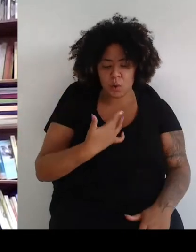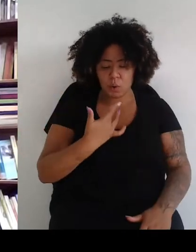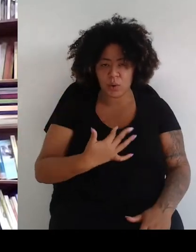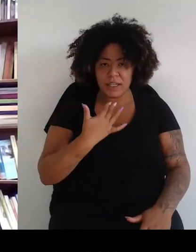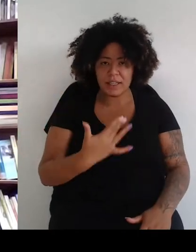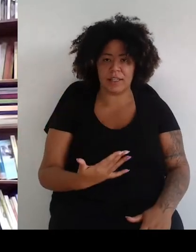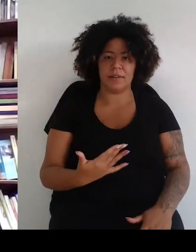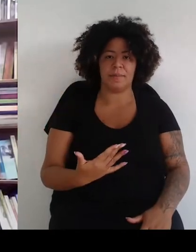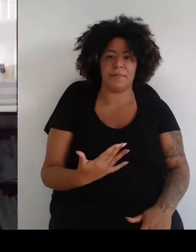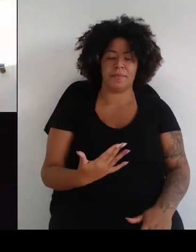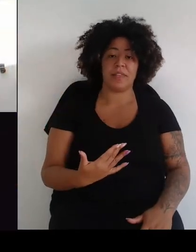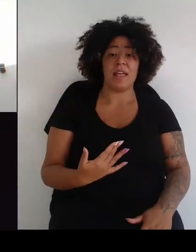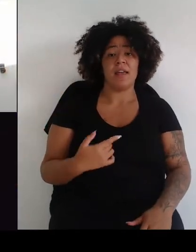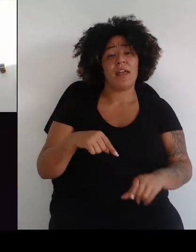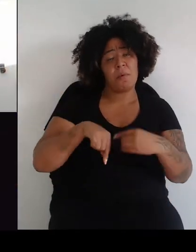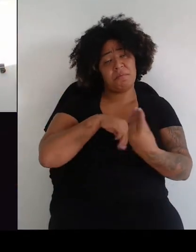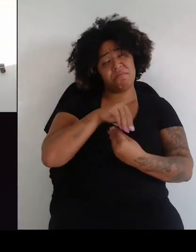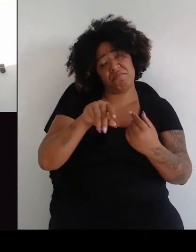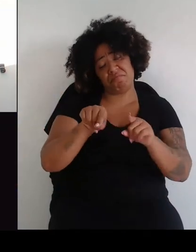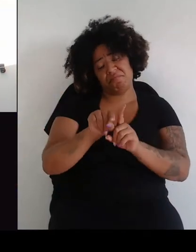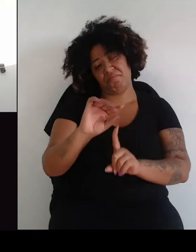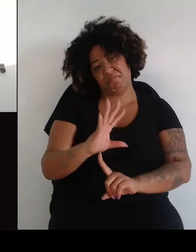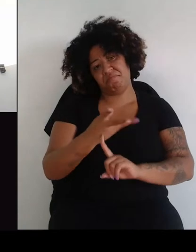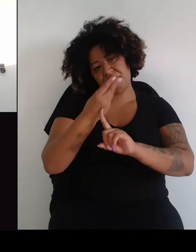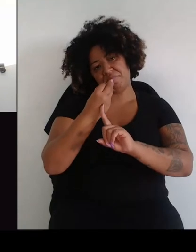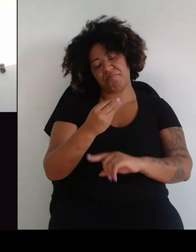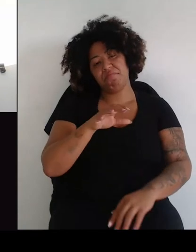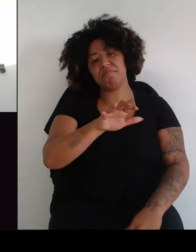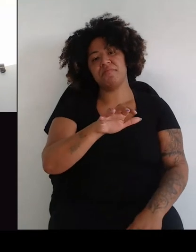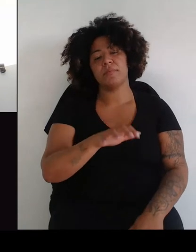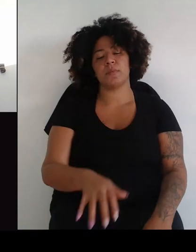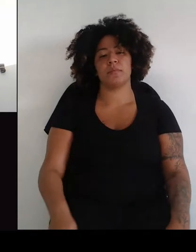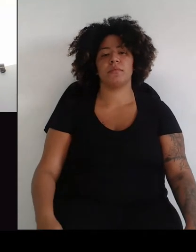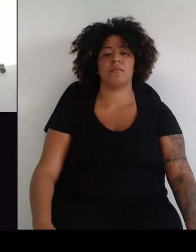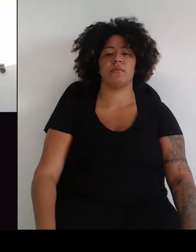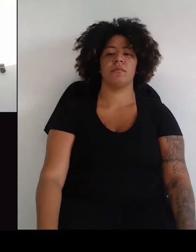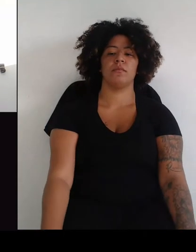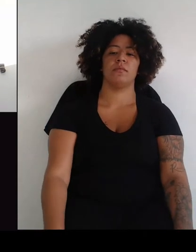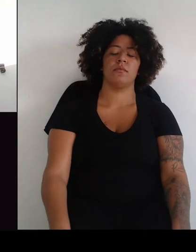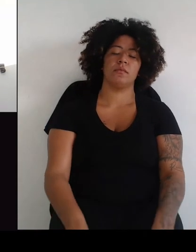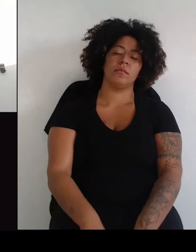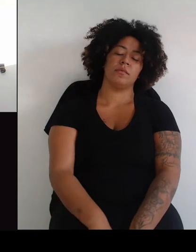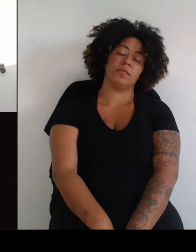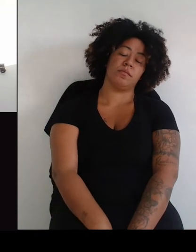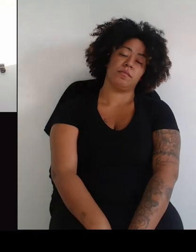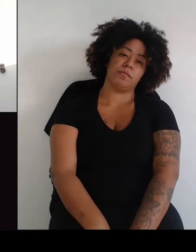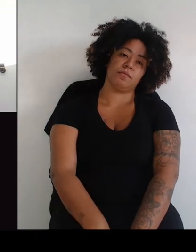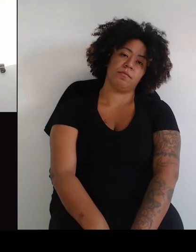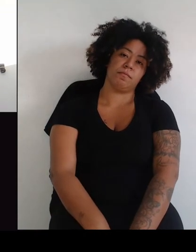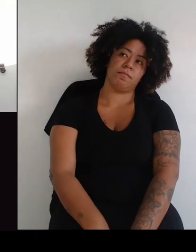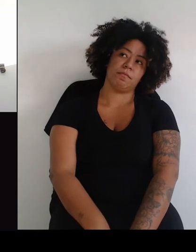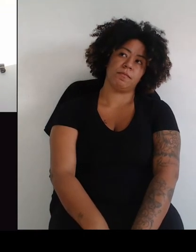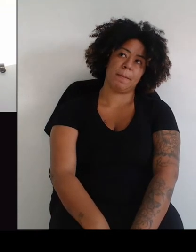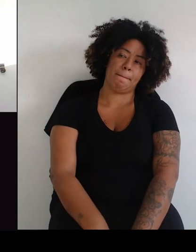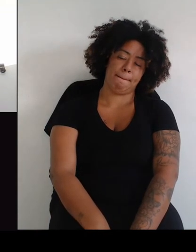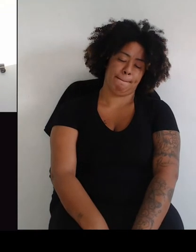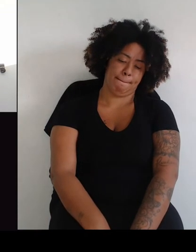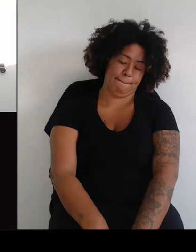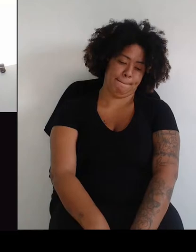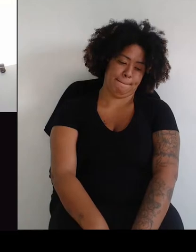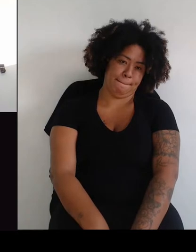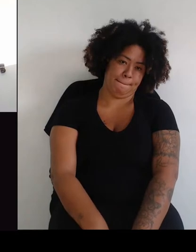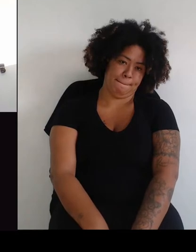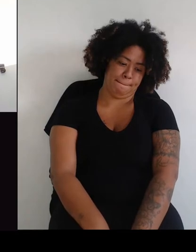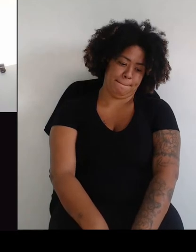pop art também nesse sentido muito bom obrigado acho que também teve um ponto que